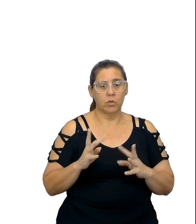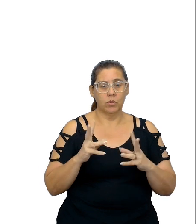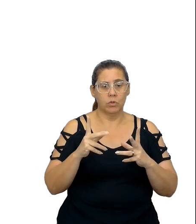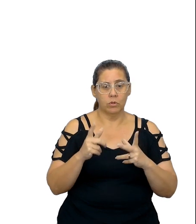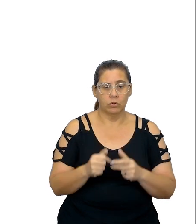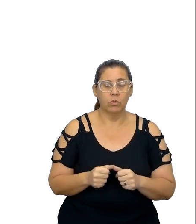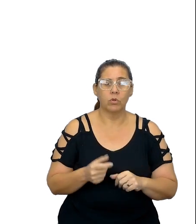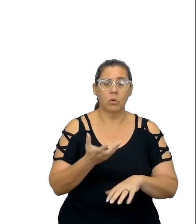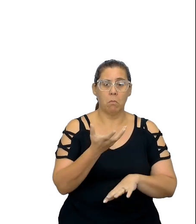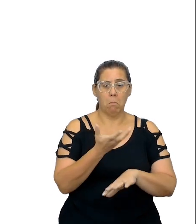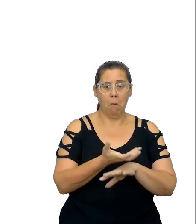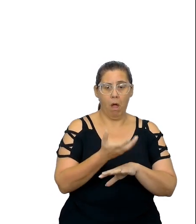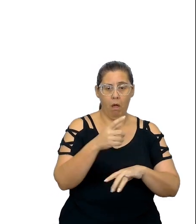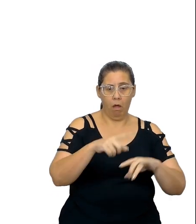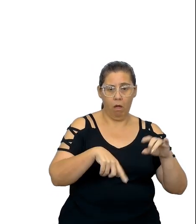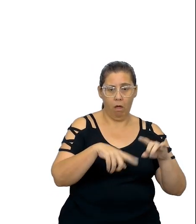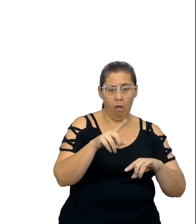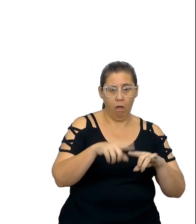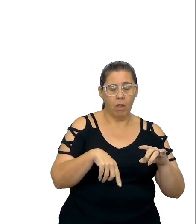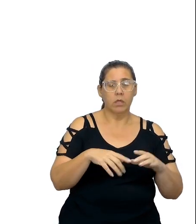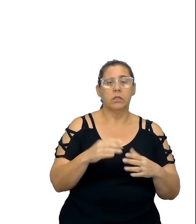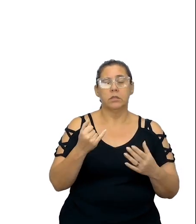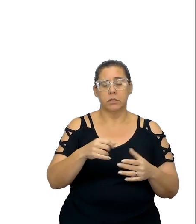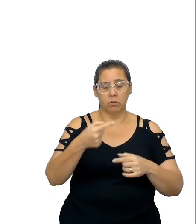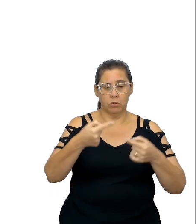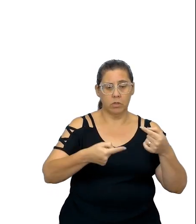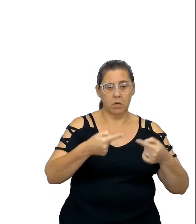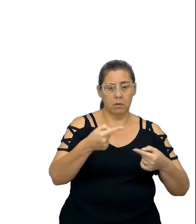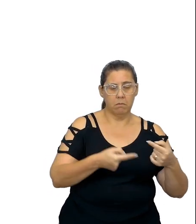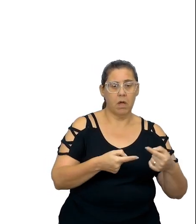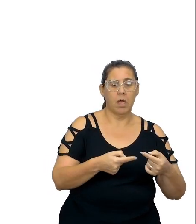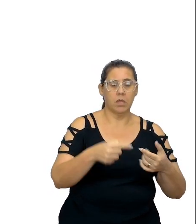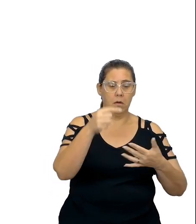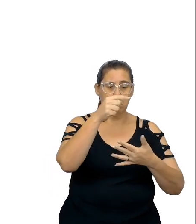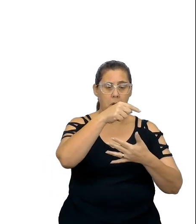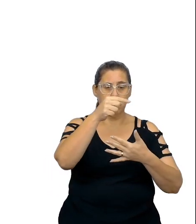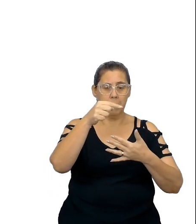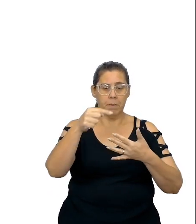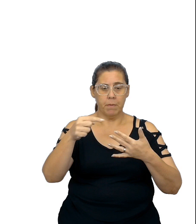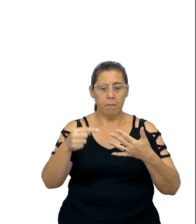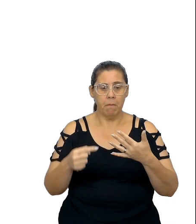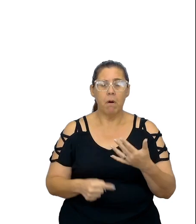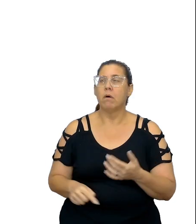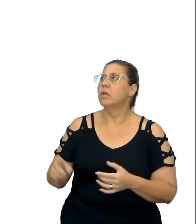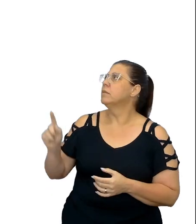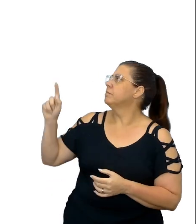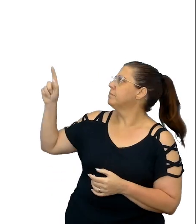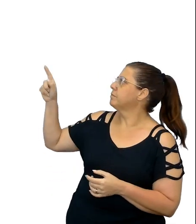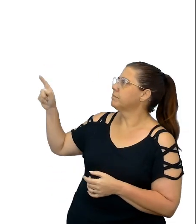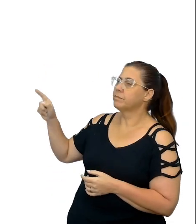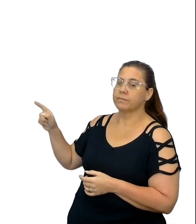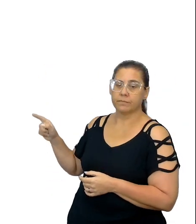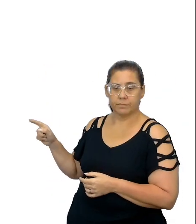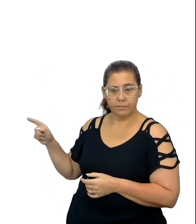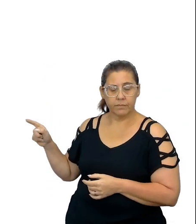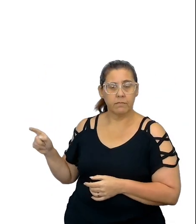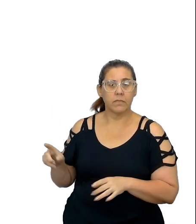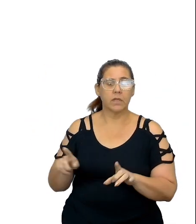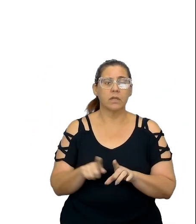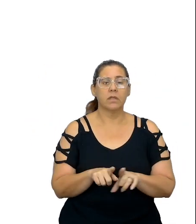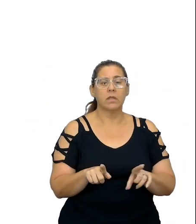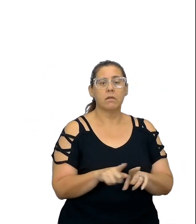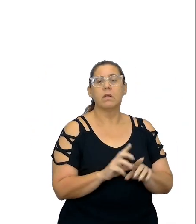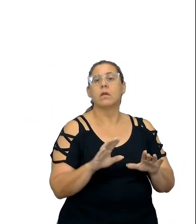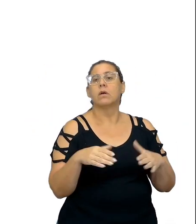ao material, se no debate os pontos específicos ali estão apresentados, né, e também quanto